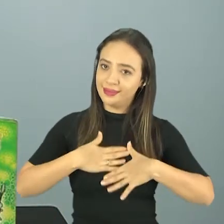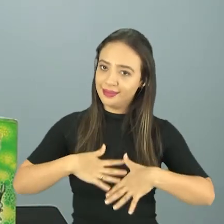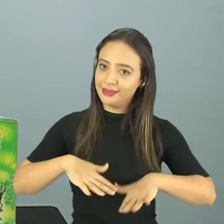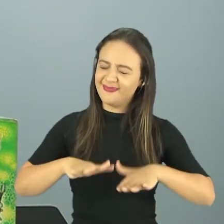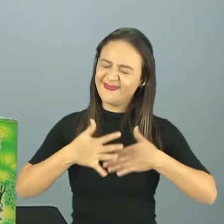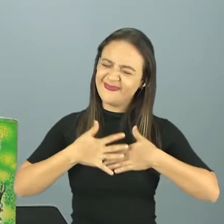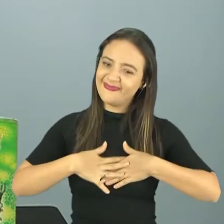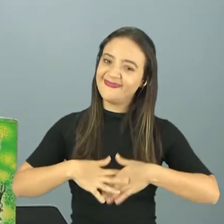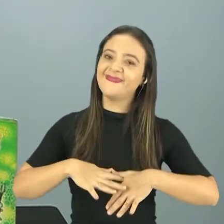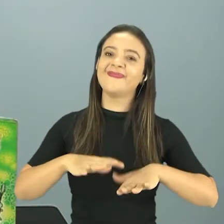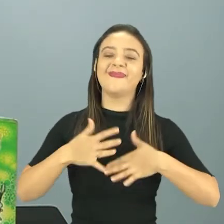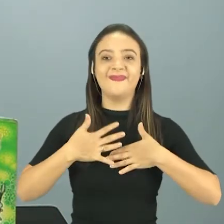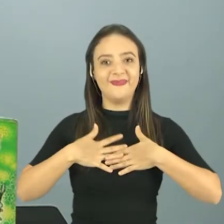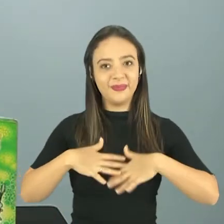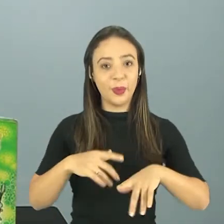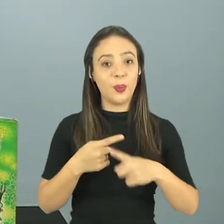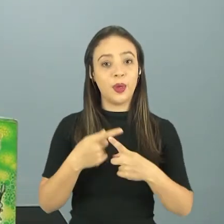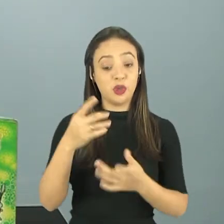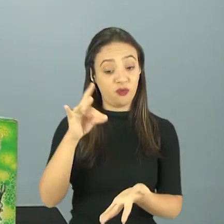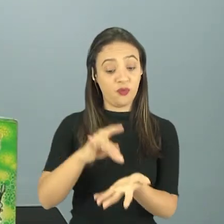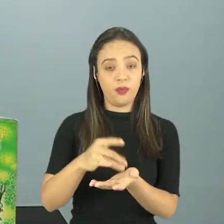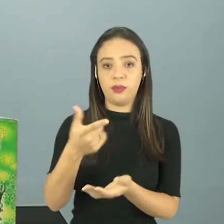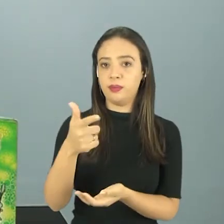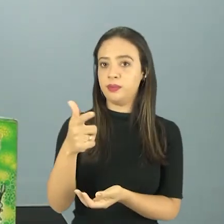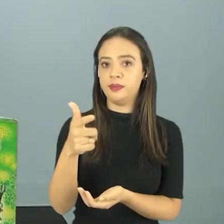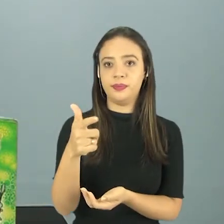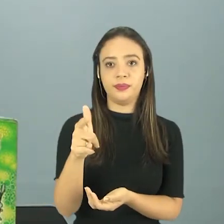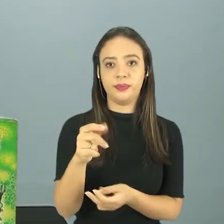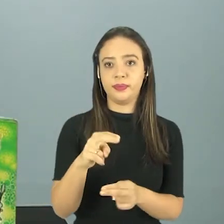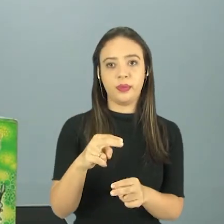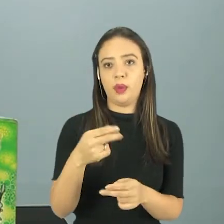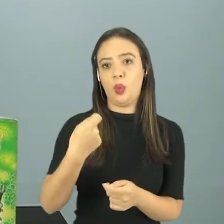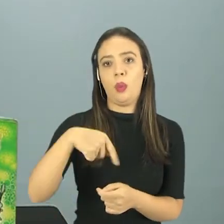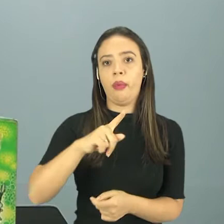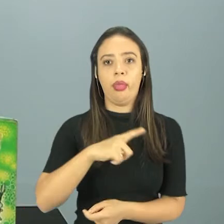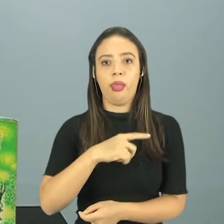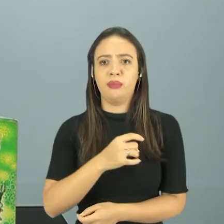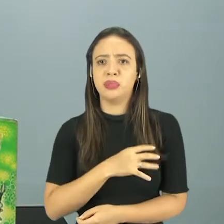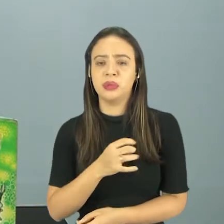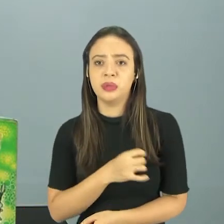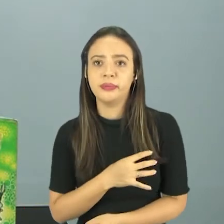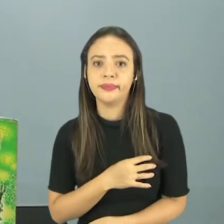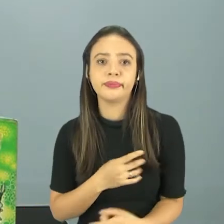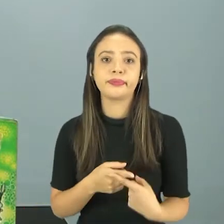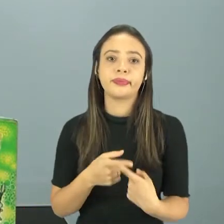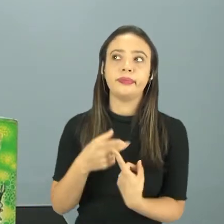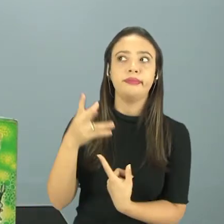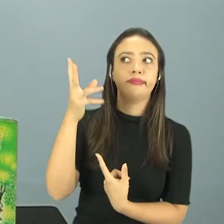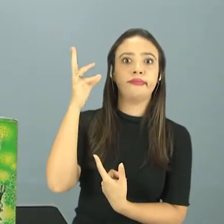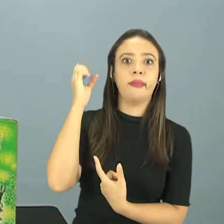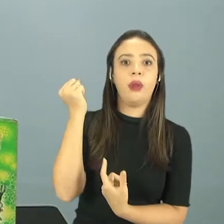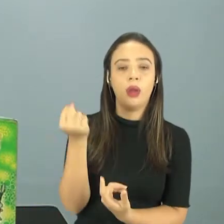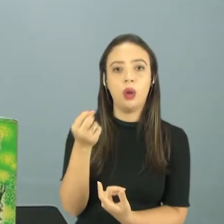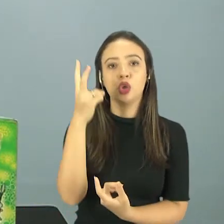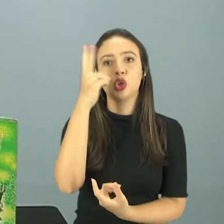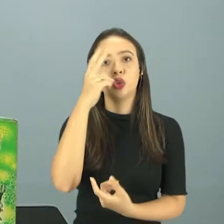seus corações, tá? Que isso não existe, não tem por que vocês ficarem com receio de ouvir essas histórias, tá